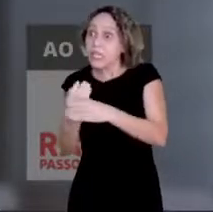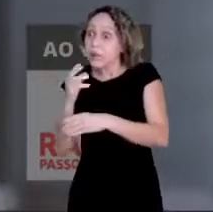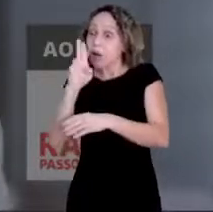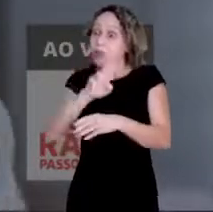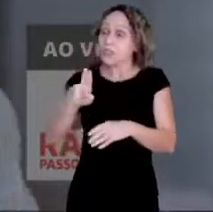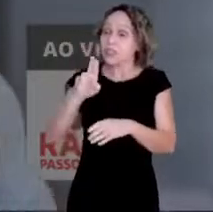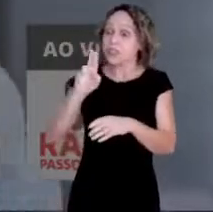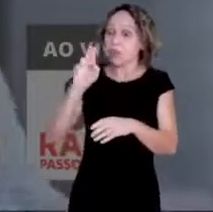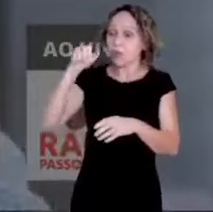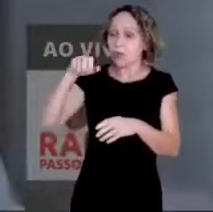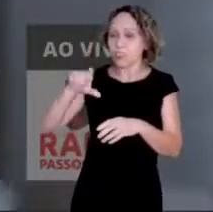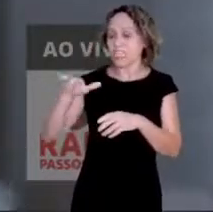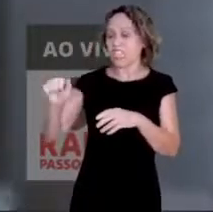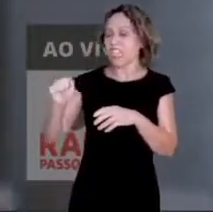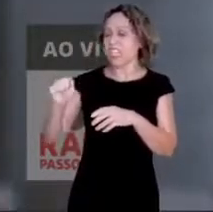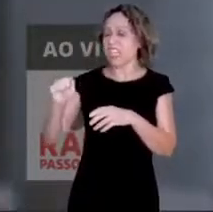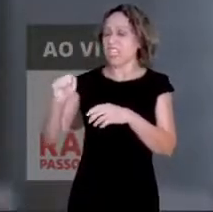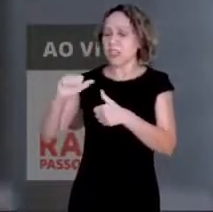1492, em